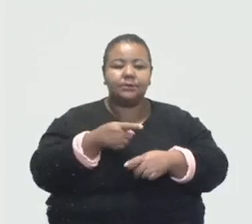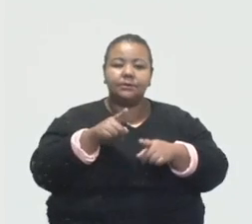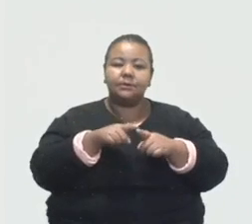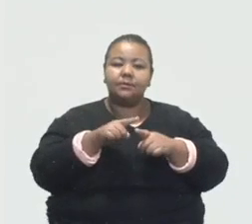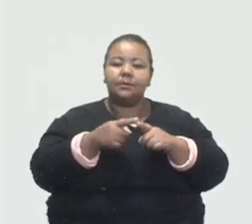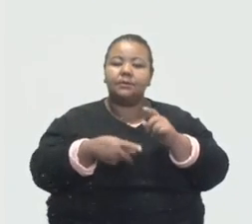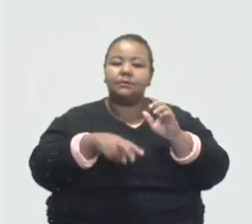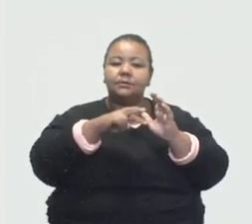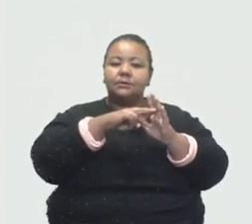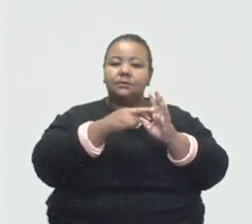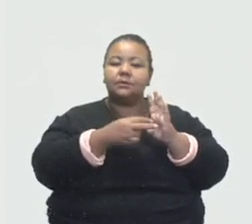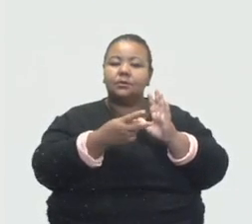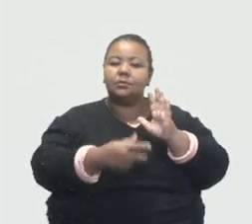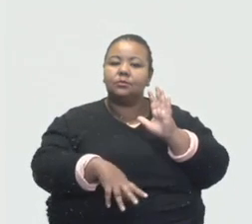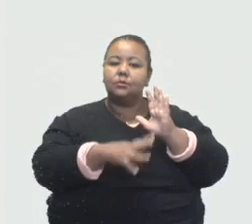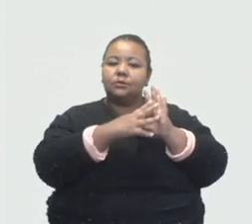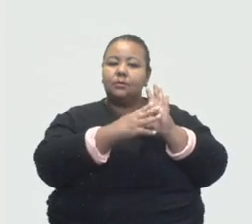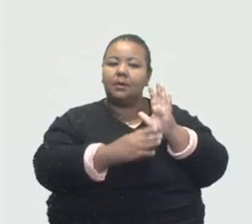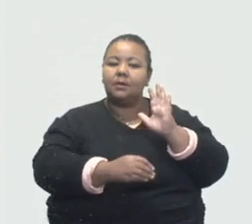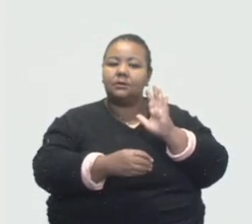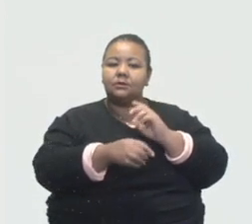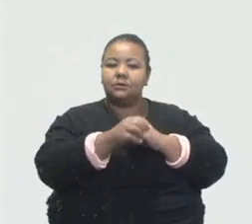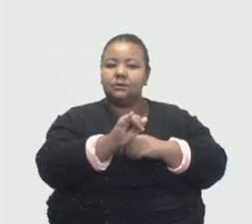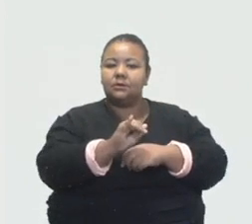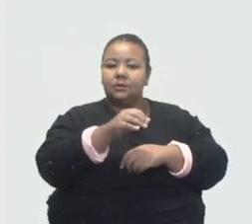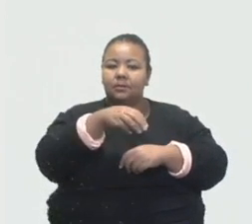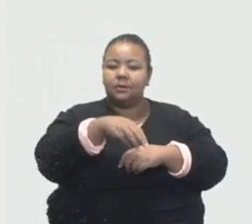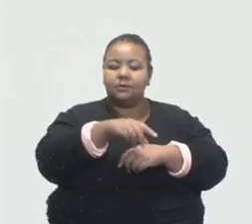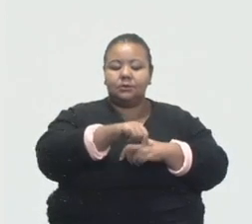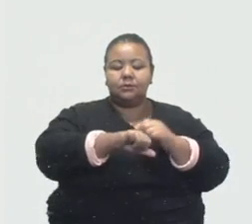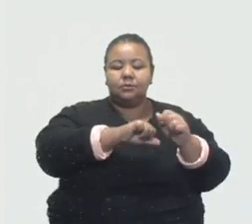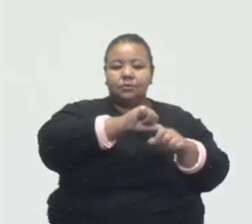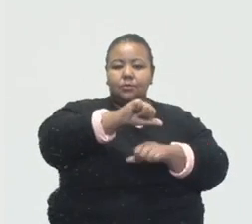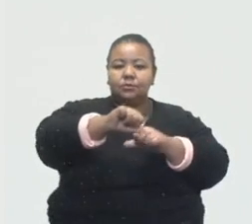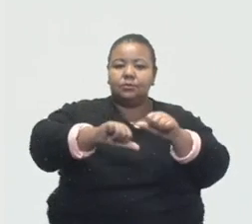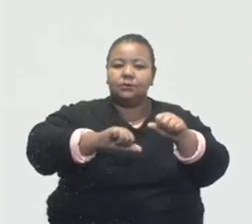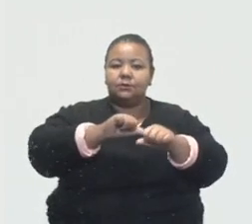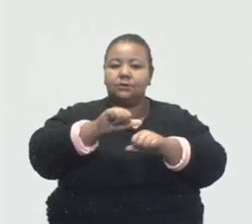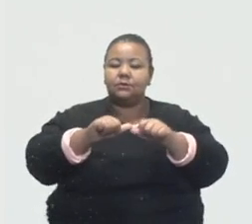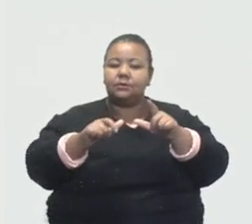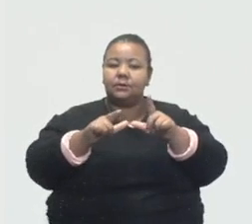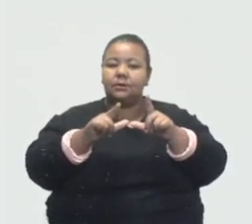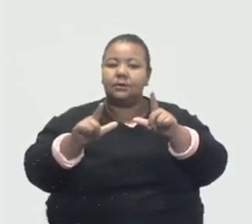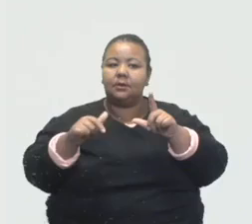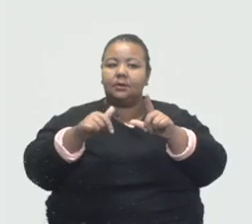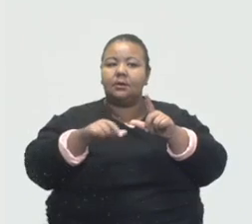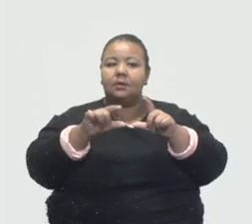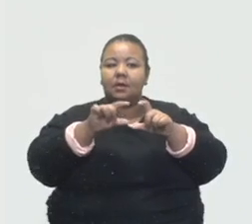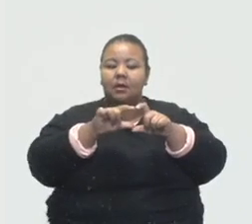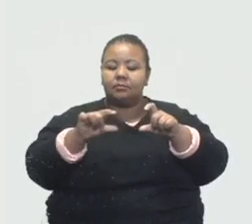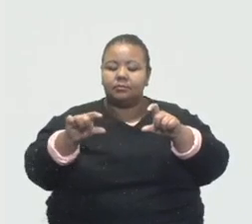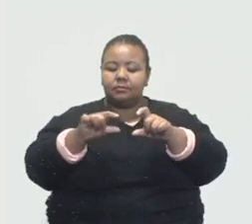conceito de imagem, que a imagem de uma transformação linear, simbolicamente, é